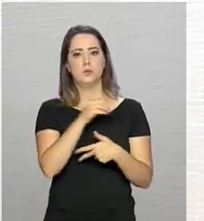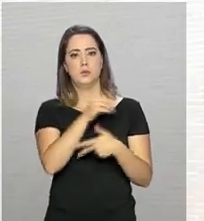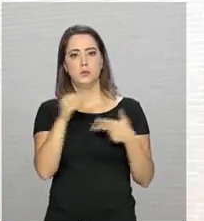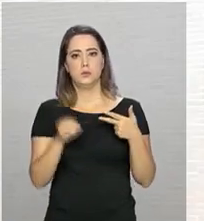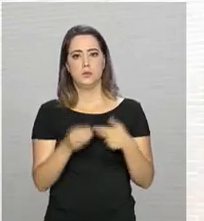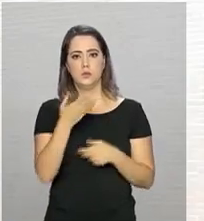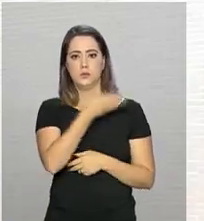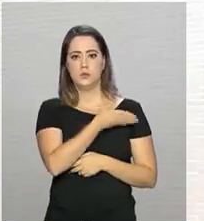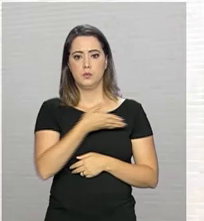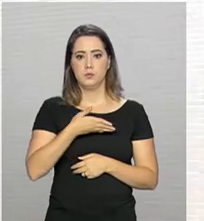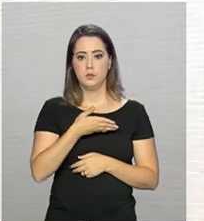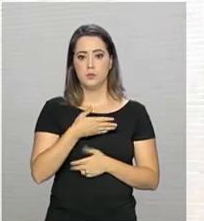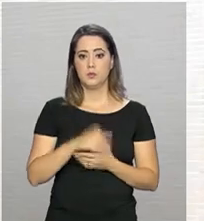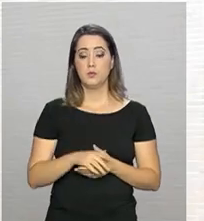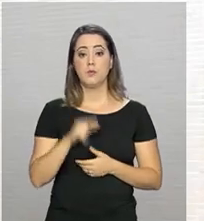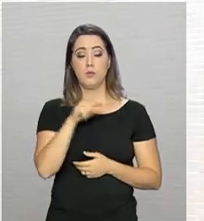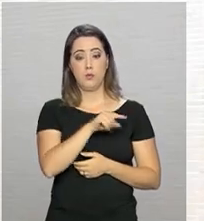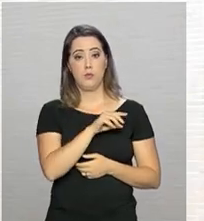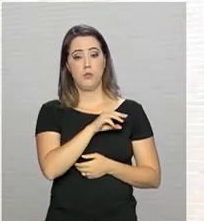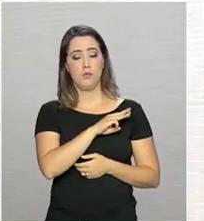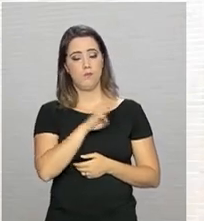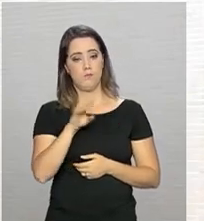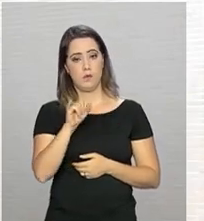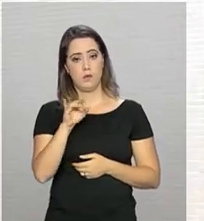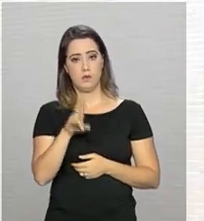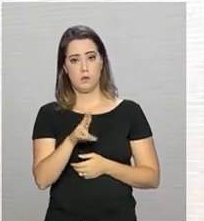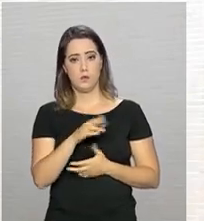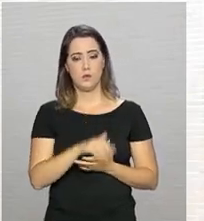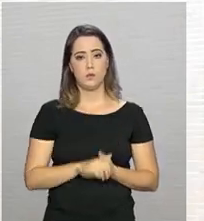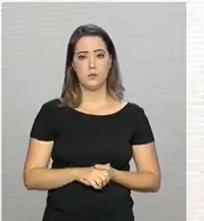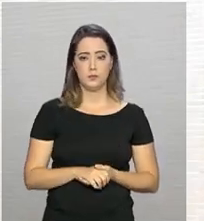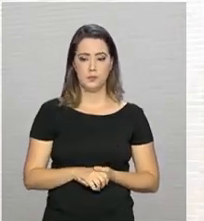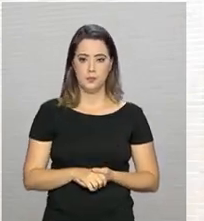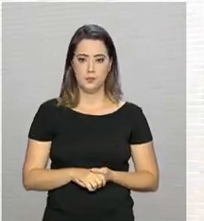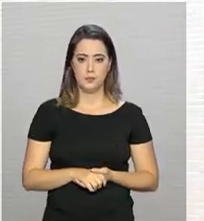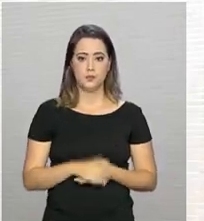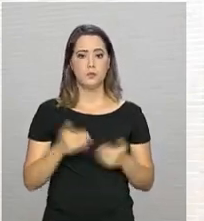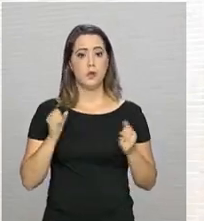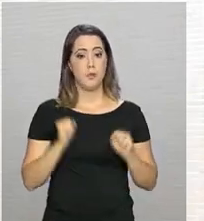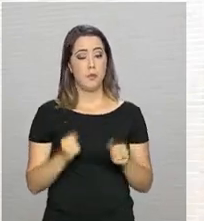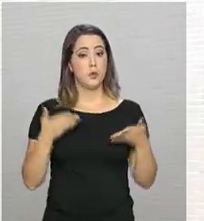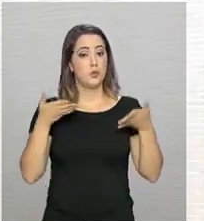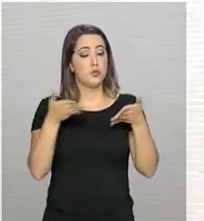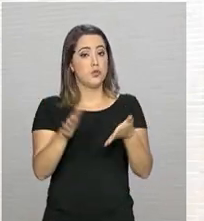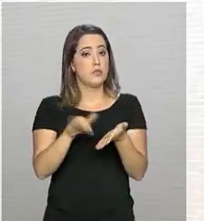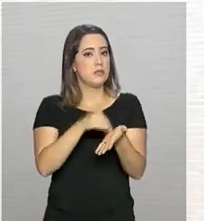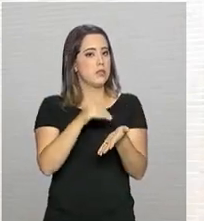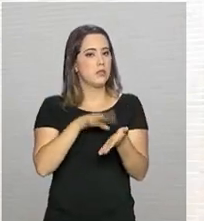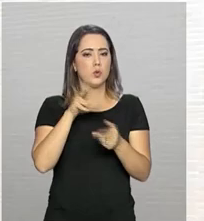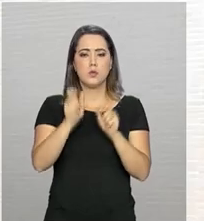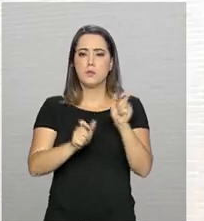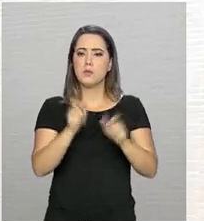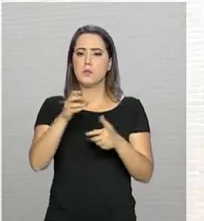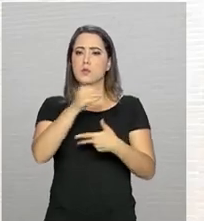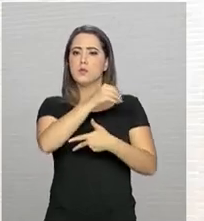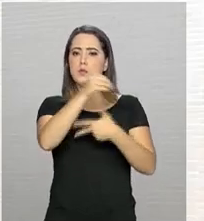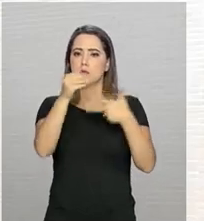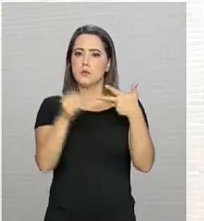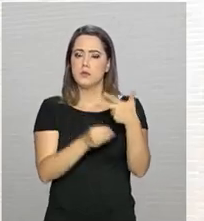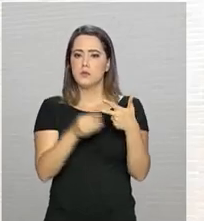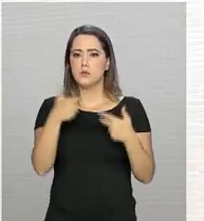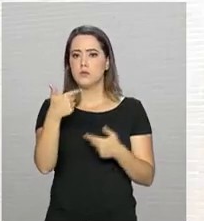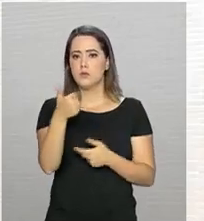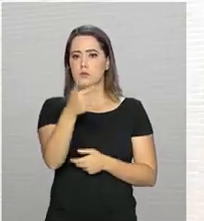do programa na internet sisu.mec.gov.br podem concorrer todos os que fizeram as provas de